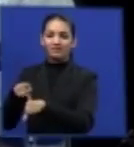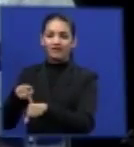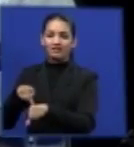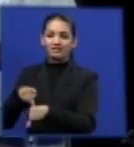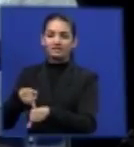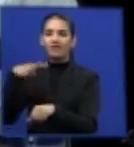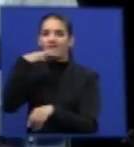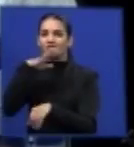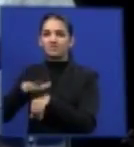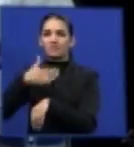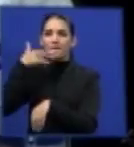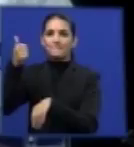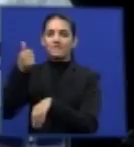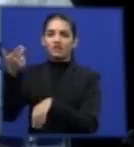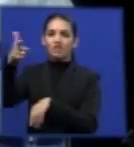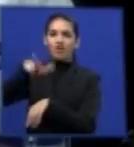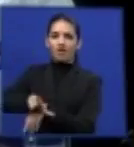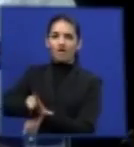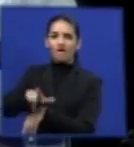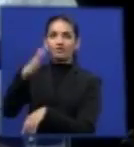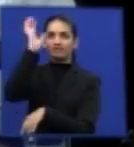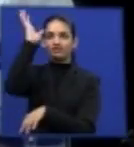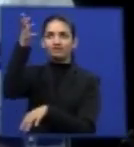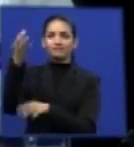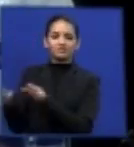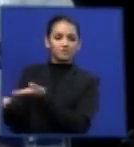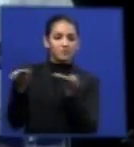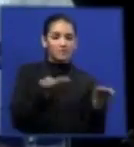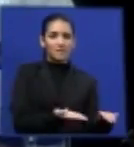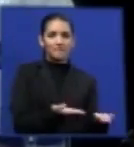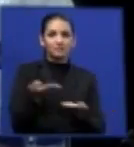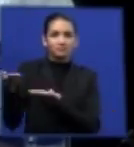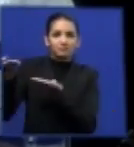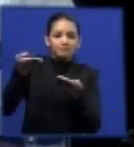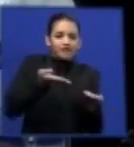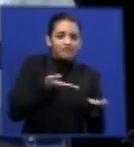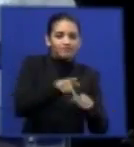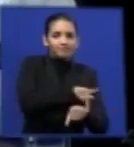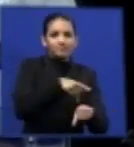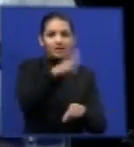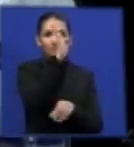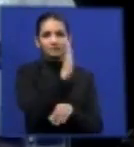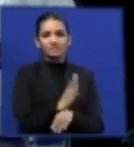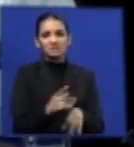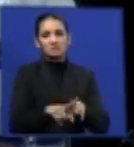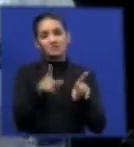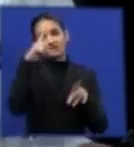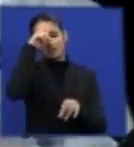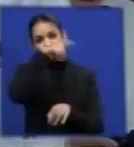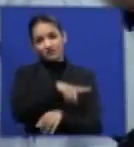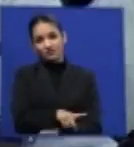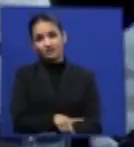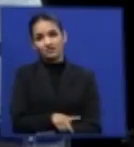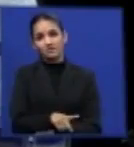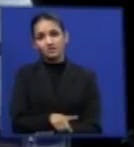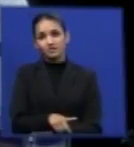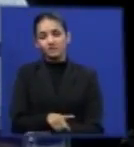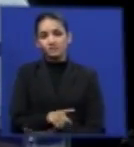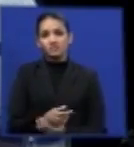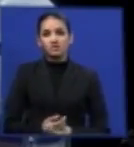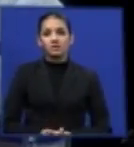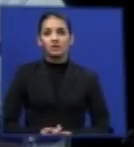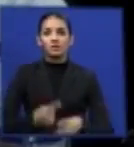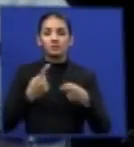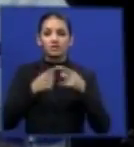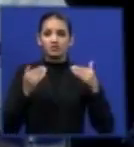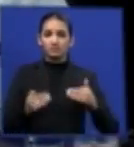ambientais Então nós não conseguimos dar conta do nosso próprio passivo e importamos passivos ambientais